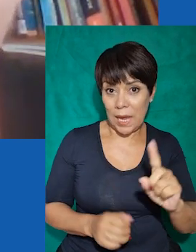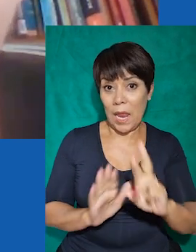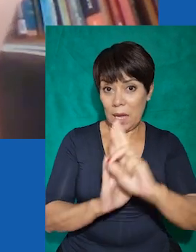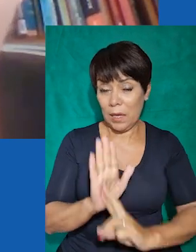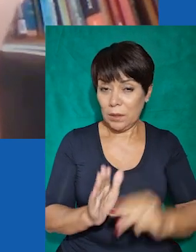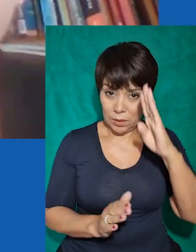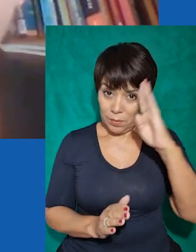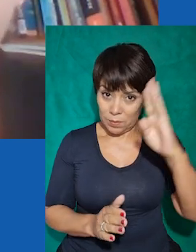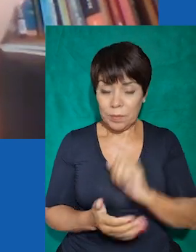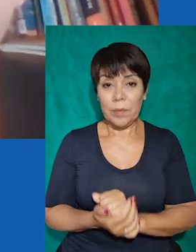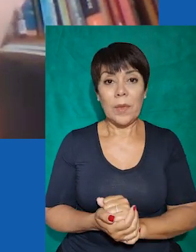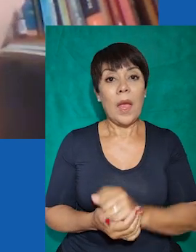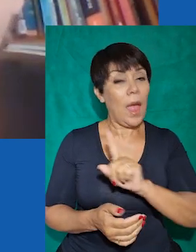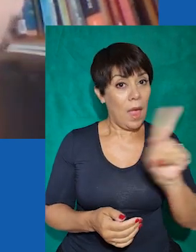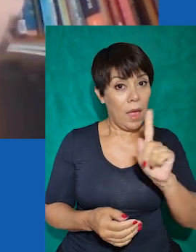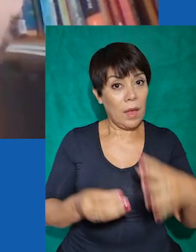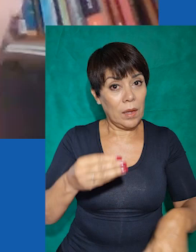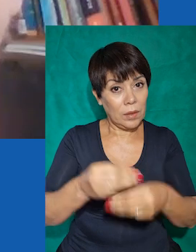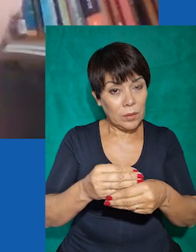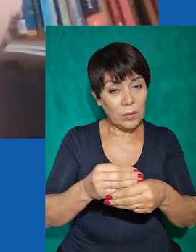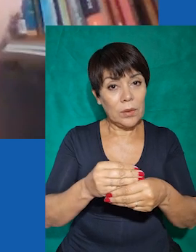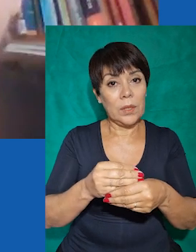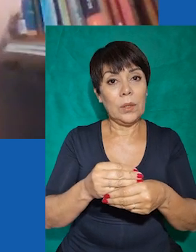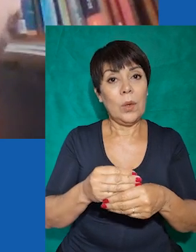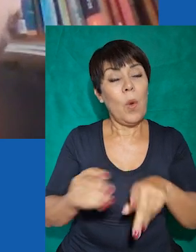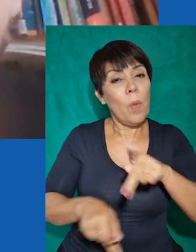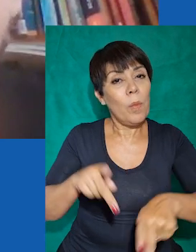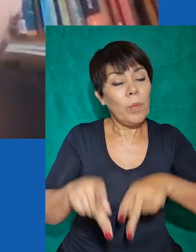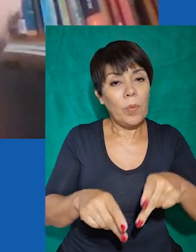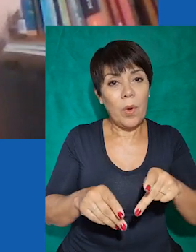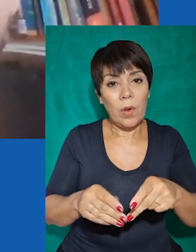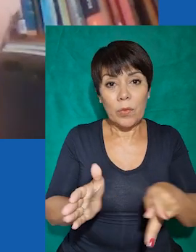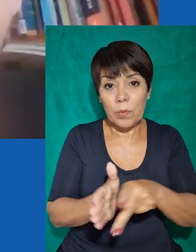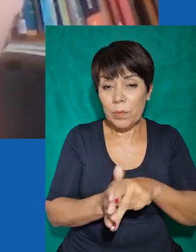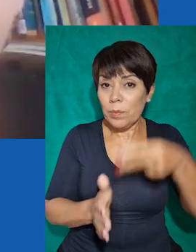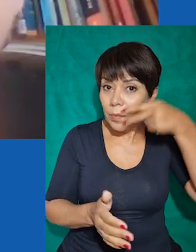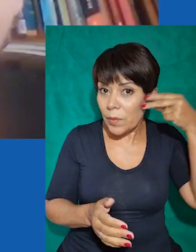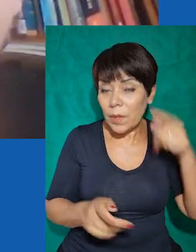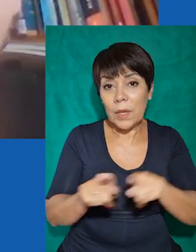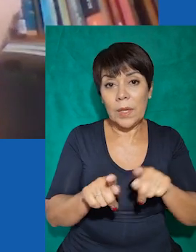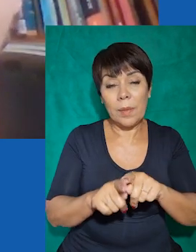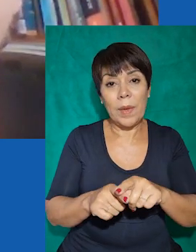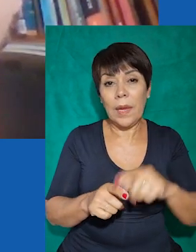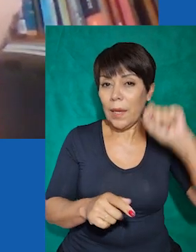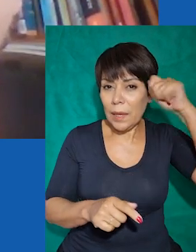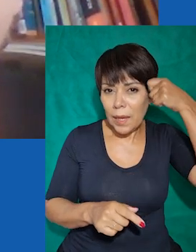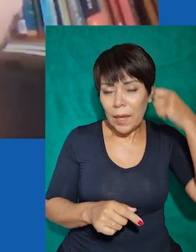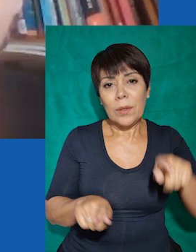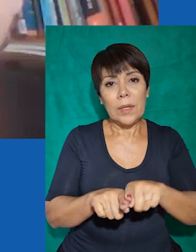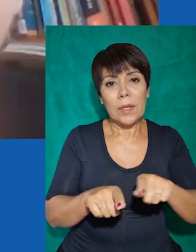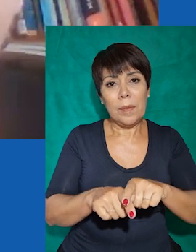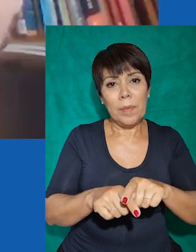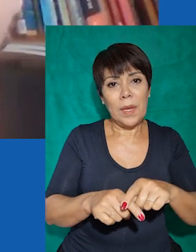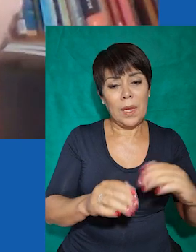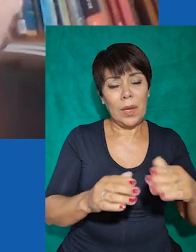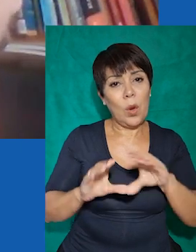relatora, ela incluiu, além dos povos indígenas, também os quilombolas, os ribeirinhos e